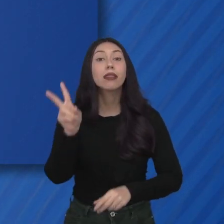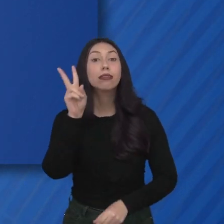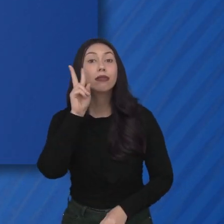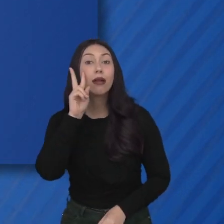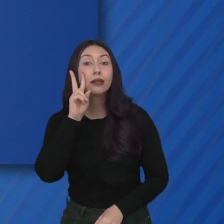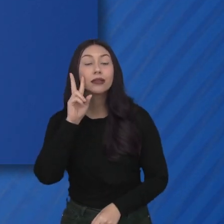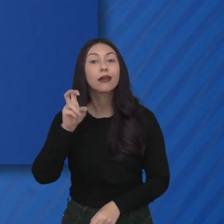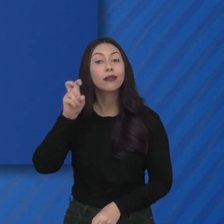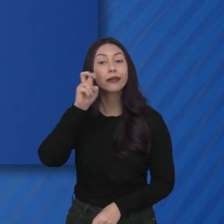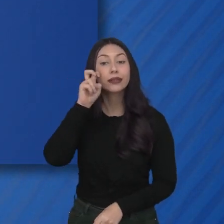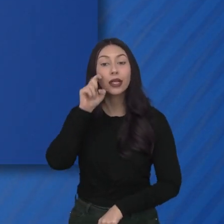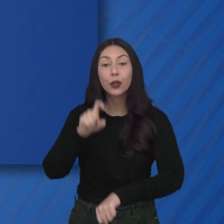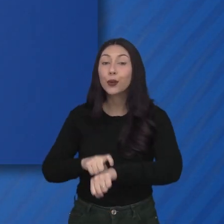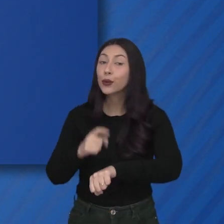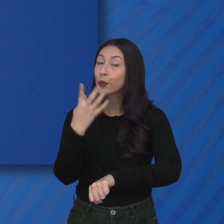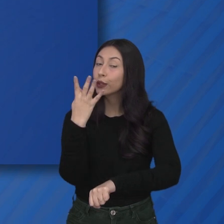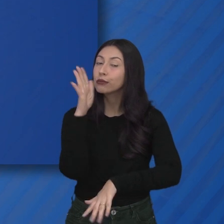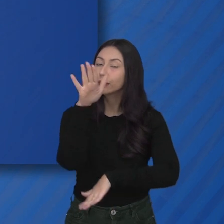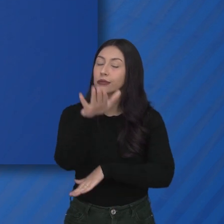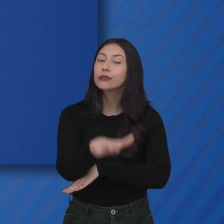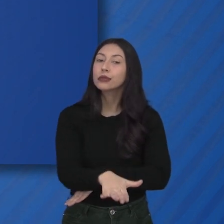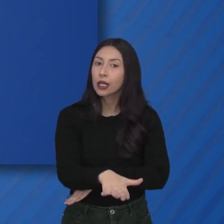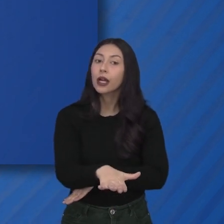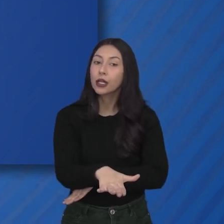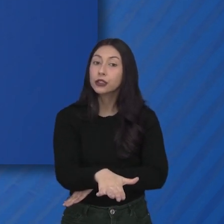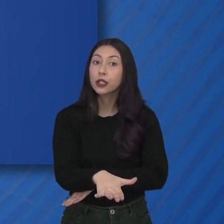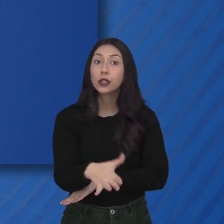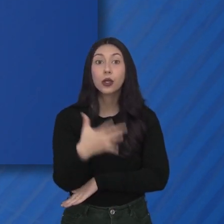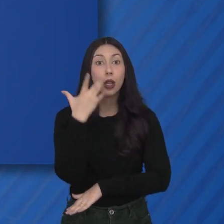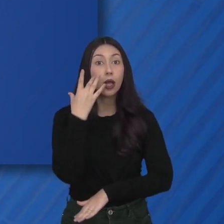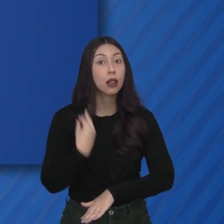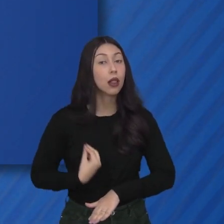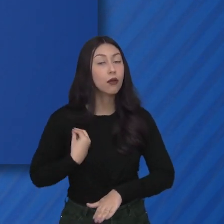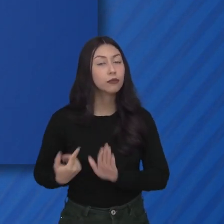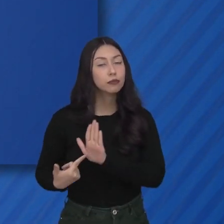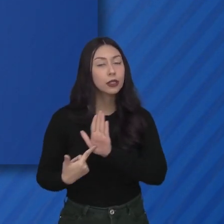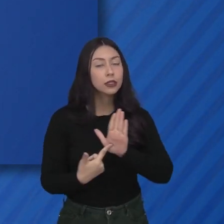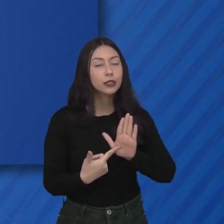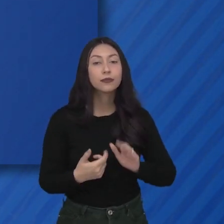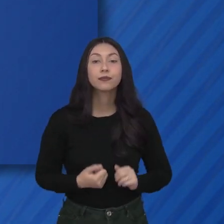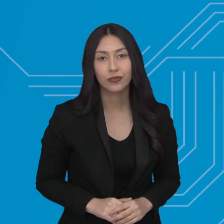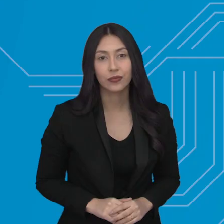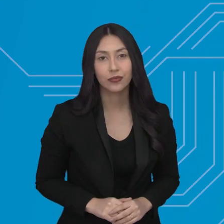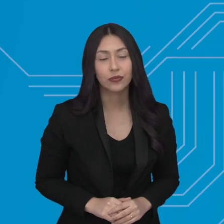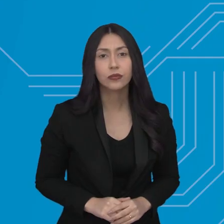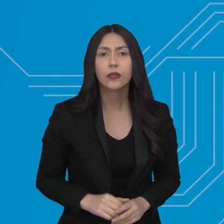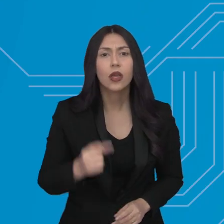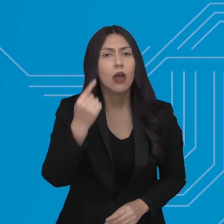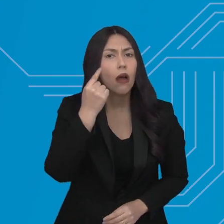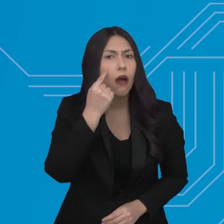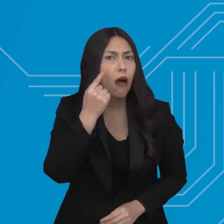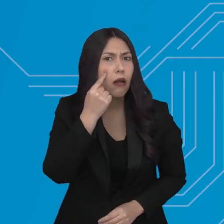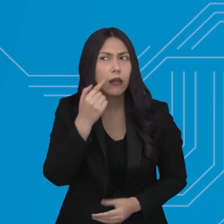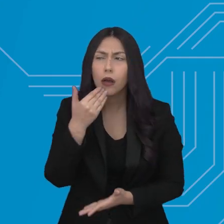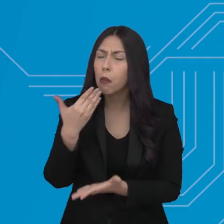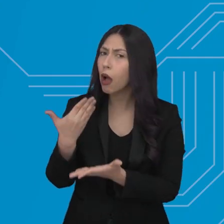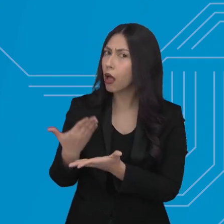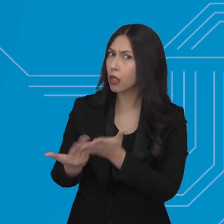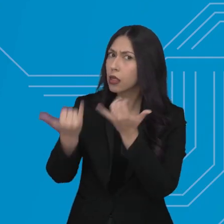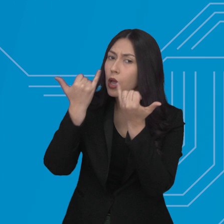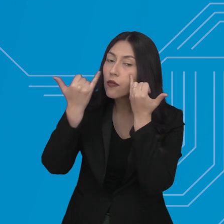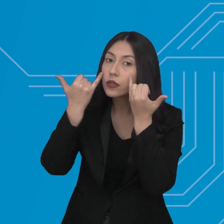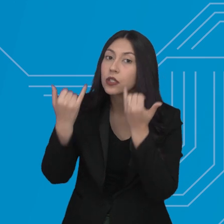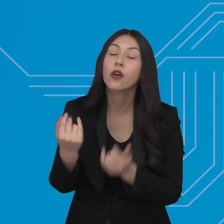realizadas todas as terças e quintas, a partir das 4 horas da tarde, com transmissão ao vivo. E olha esse dado que